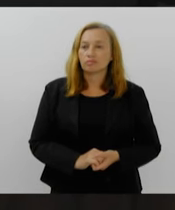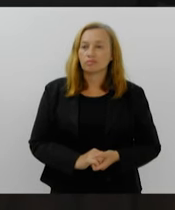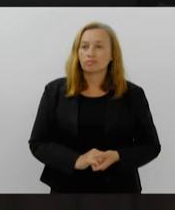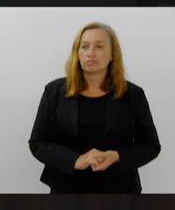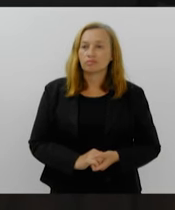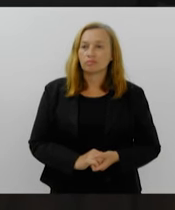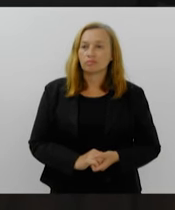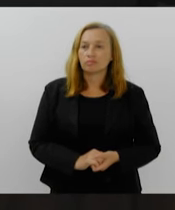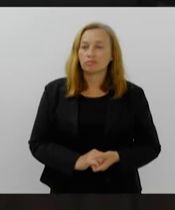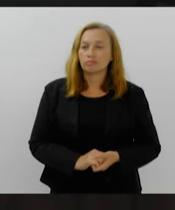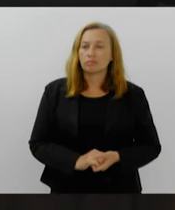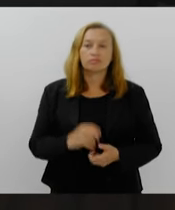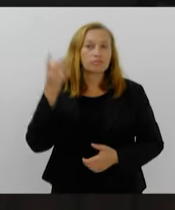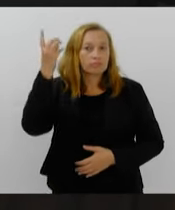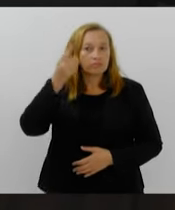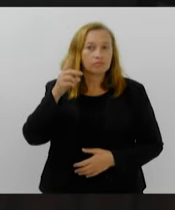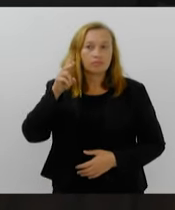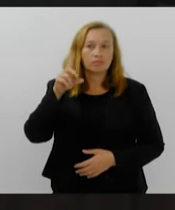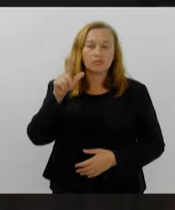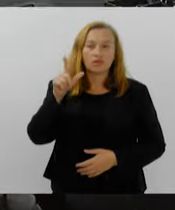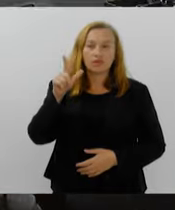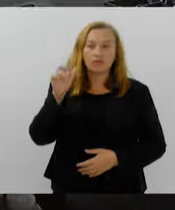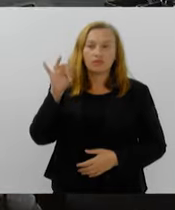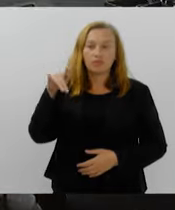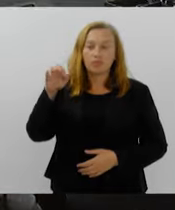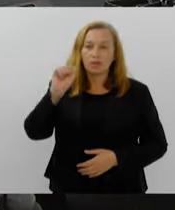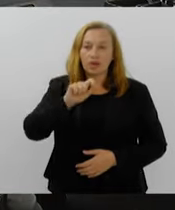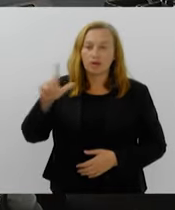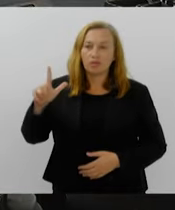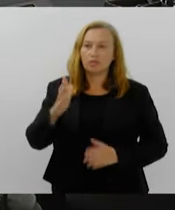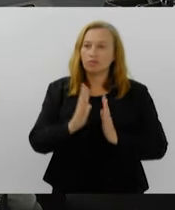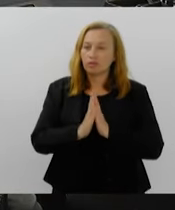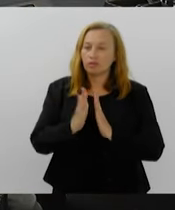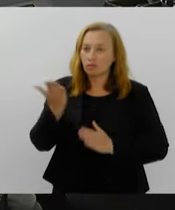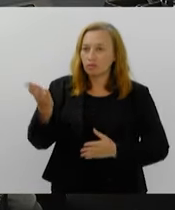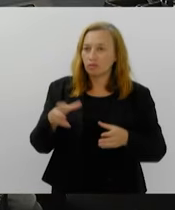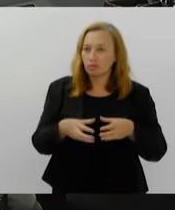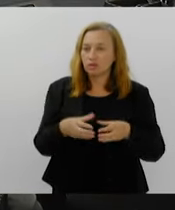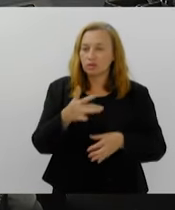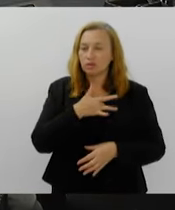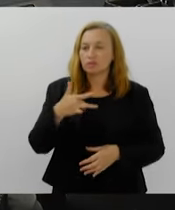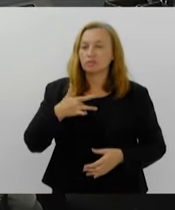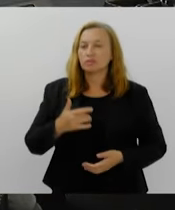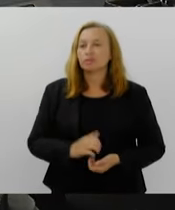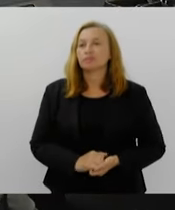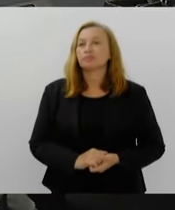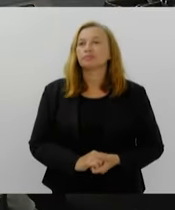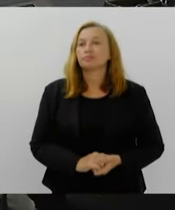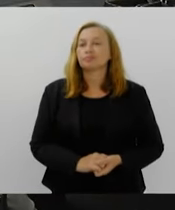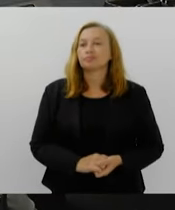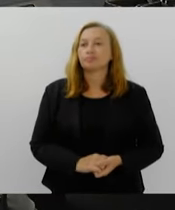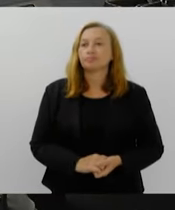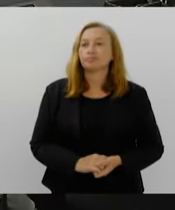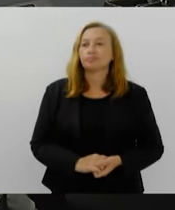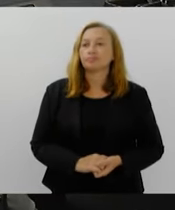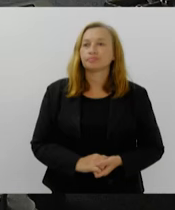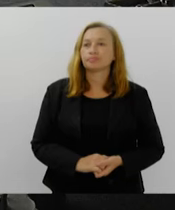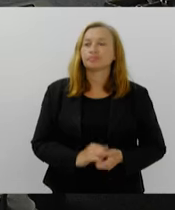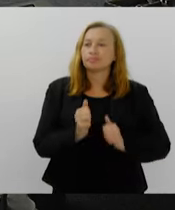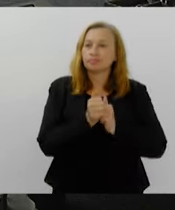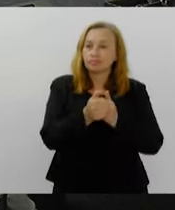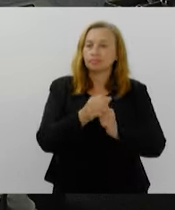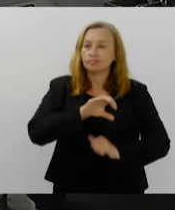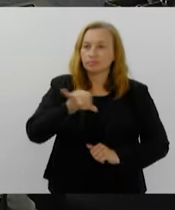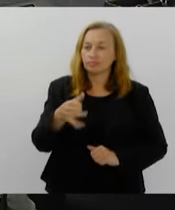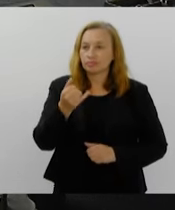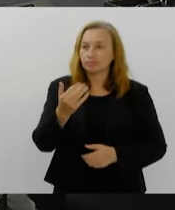Vieira Deputado Felipe poubel por favor comissão de saúde Presidente acompanha